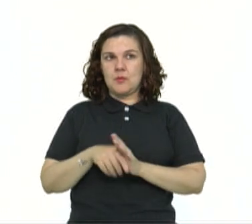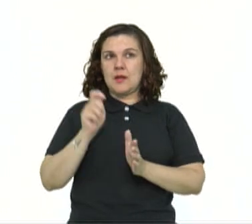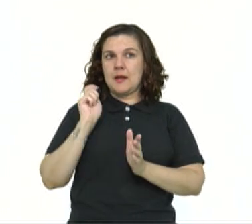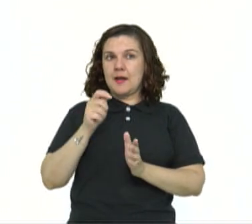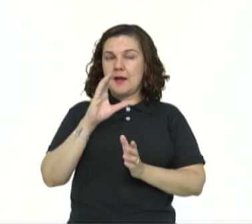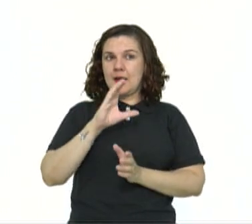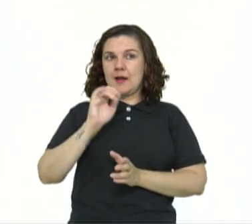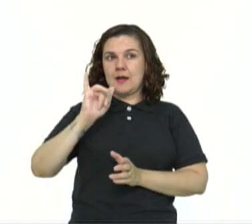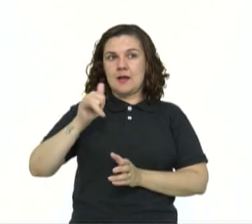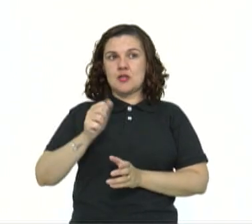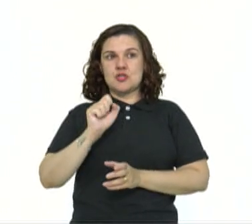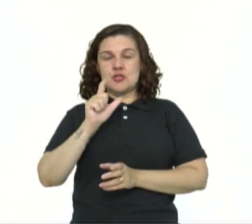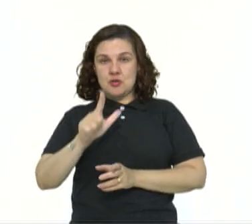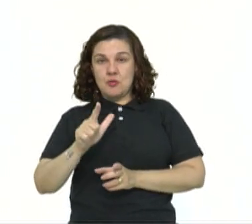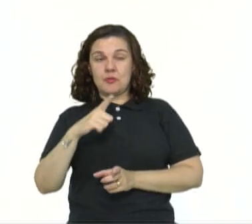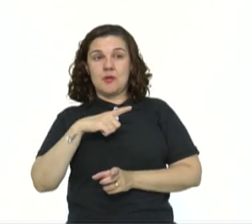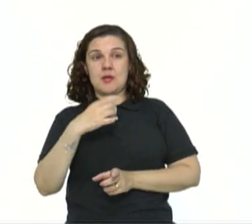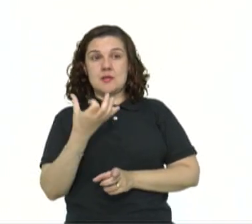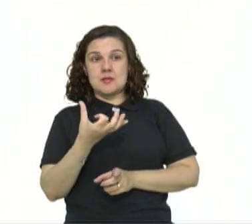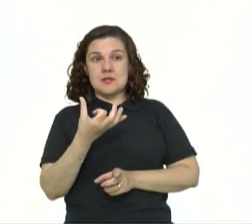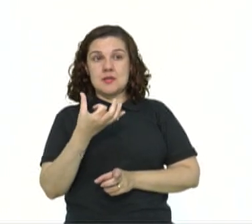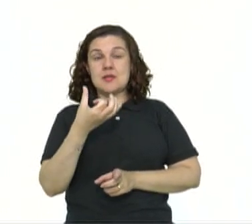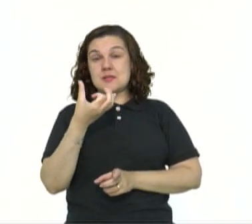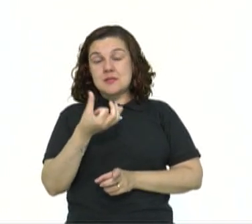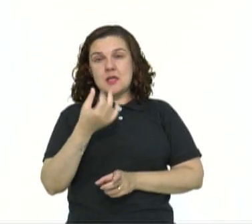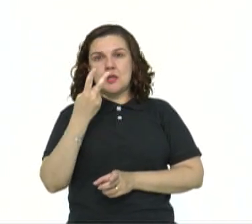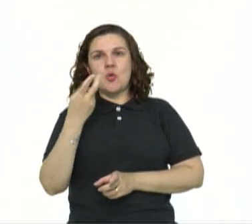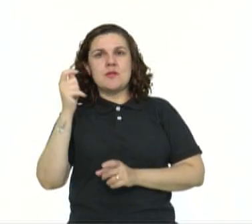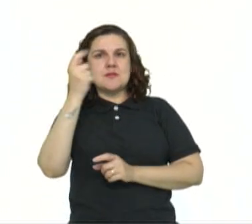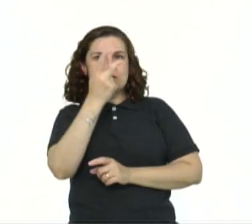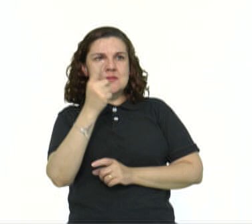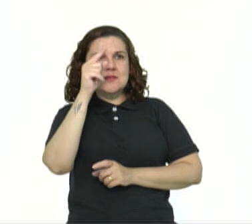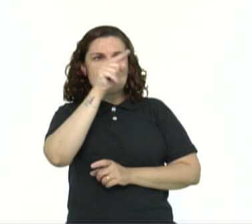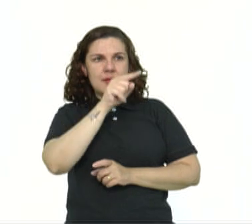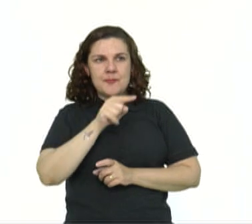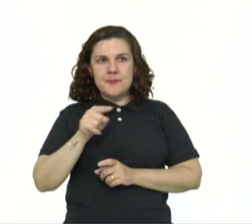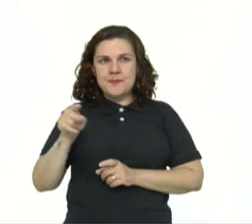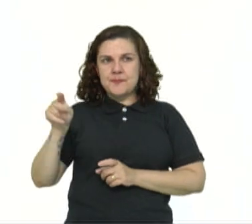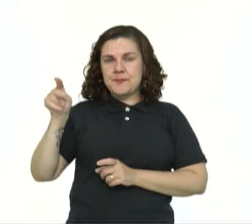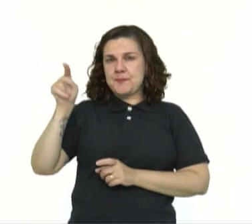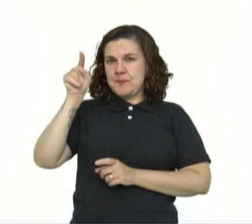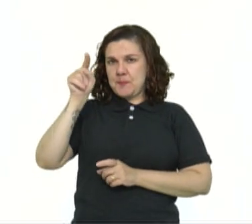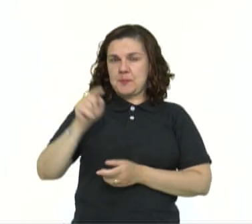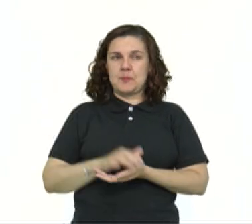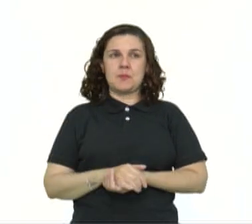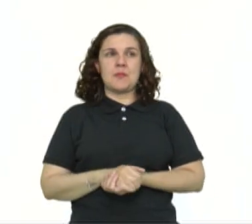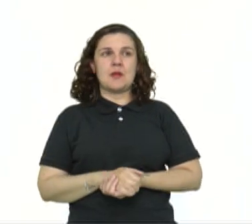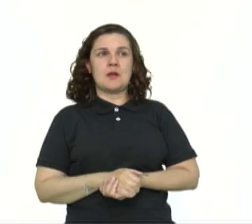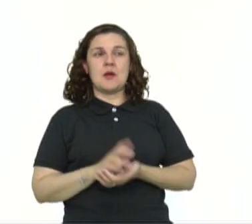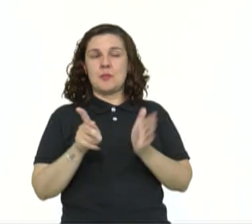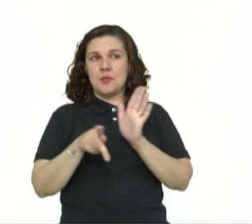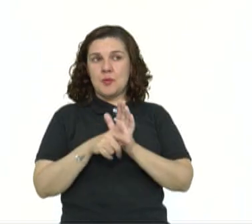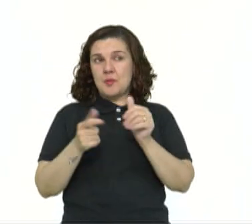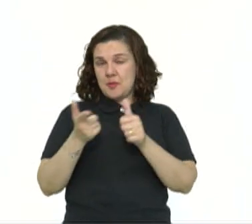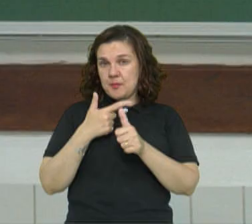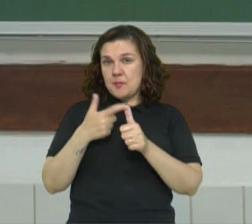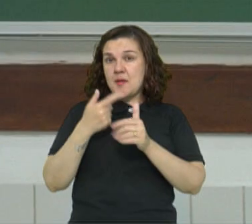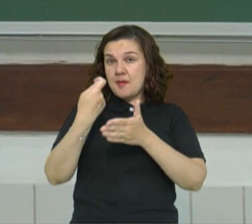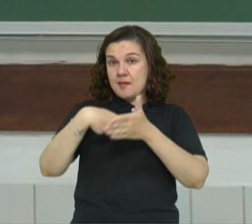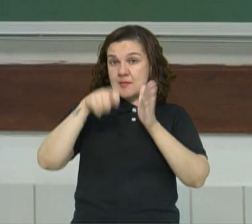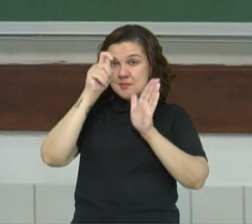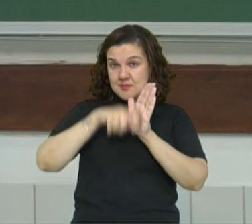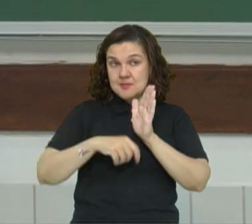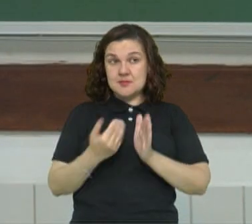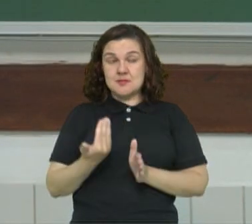cascajal e tem 62 glifos, né? Essa é a primeira